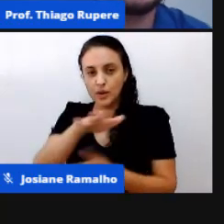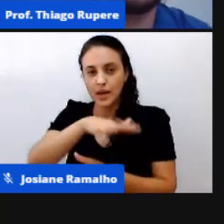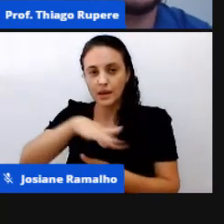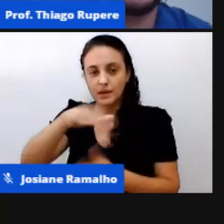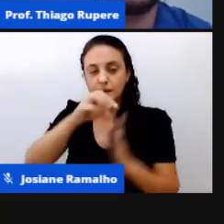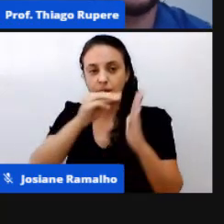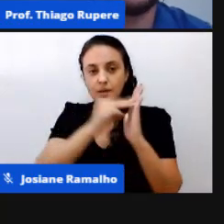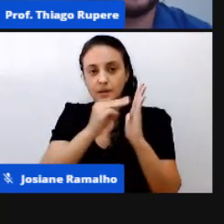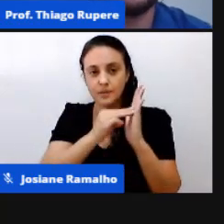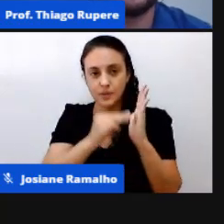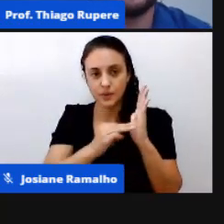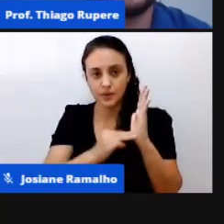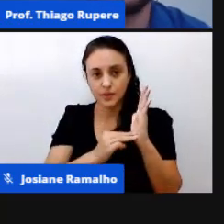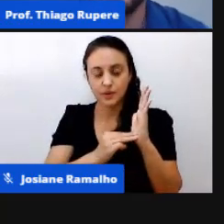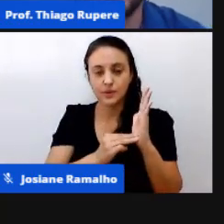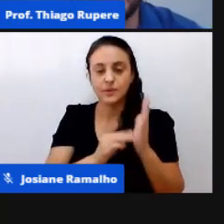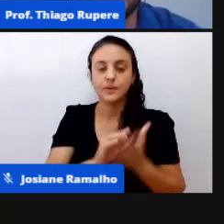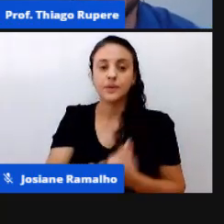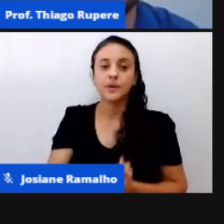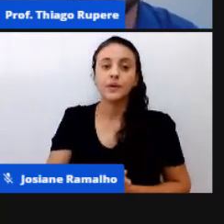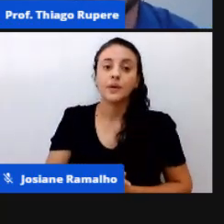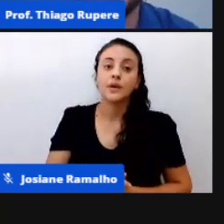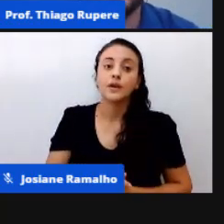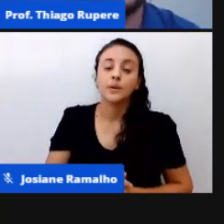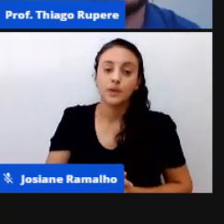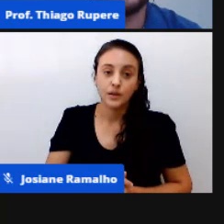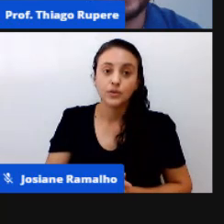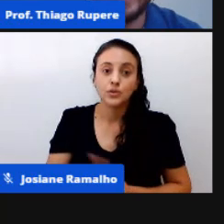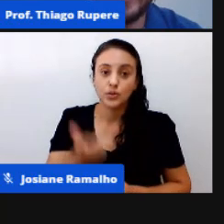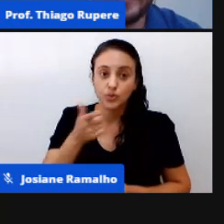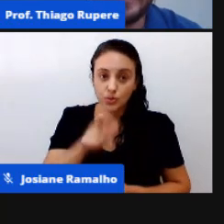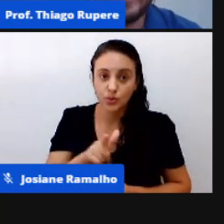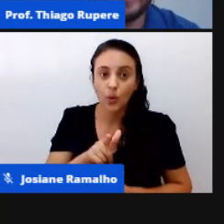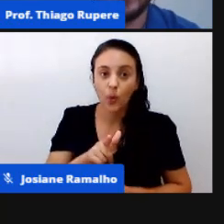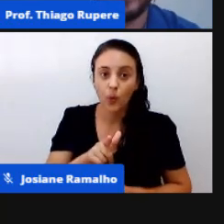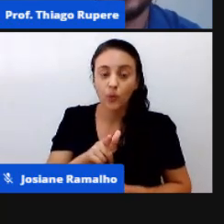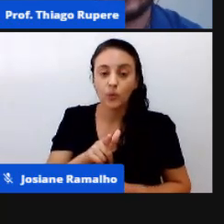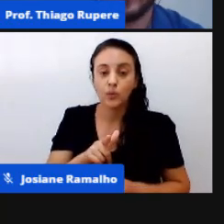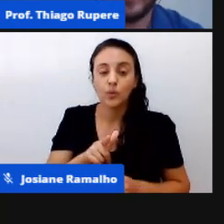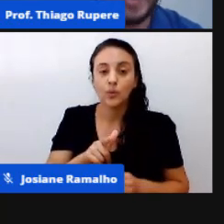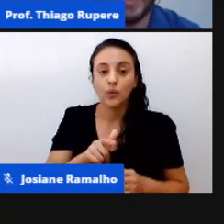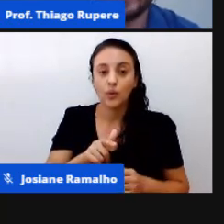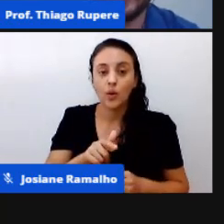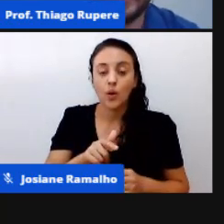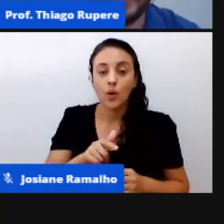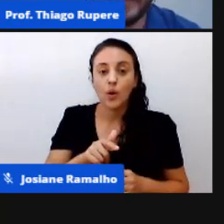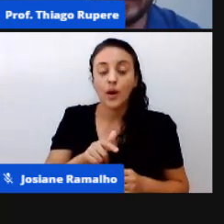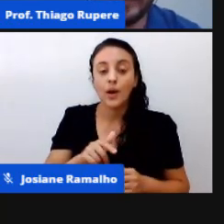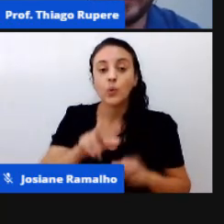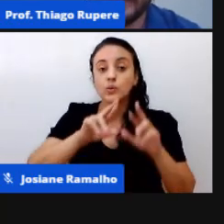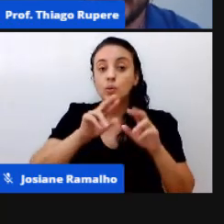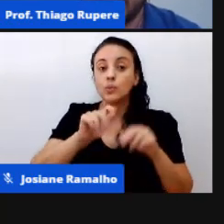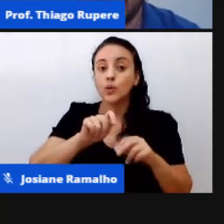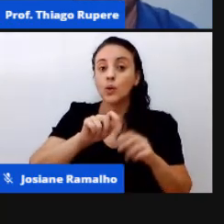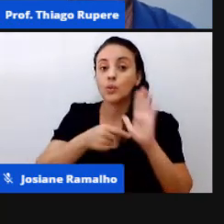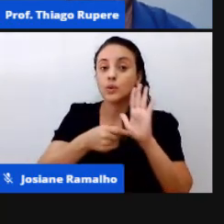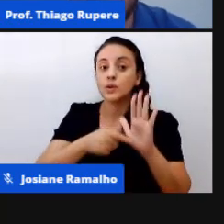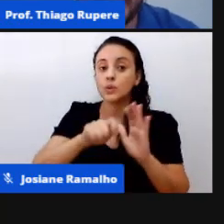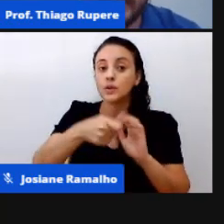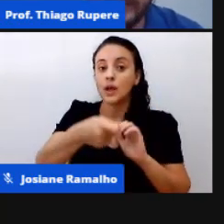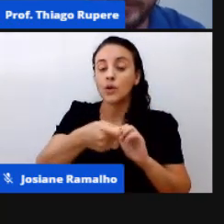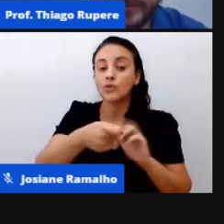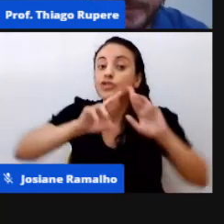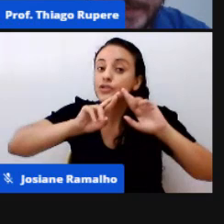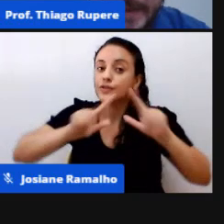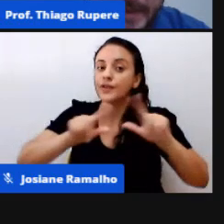nenhuma aqui pejorativa. E, de novo, eu trago o símbolo de diferente. Não é melhor. Ativa, a metodologia ativa não é melhor